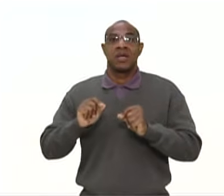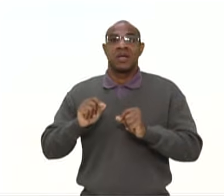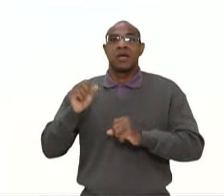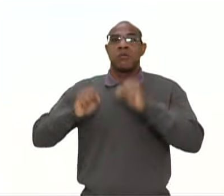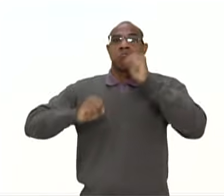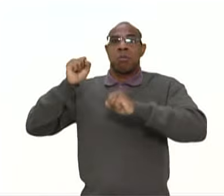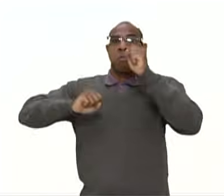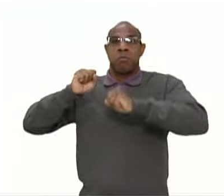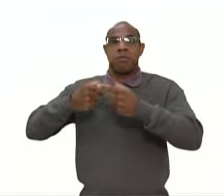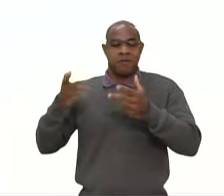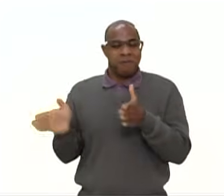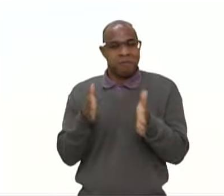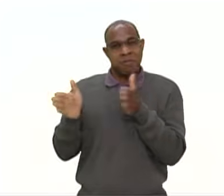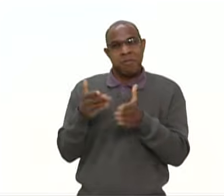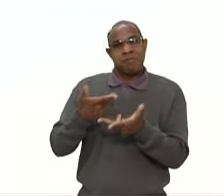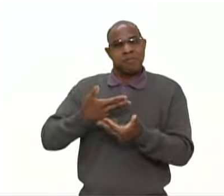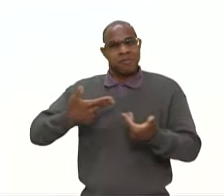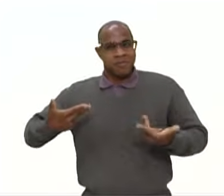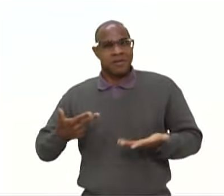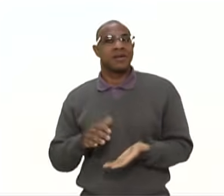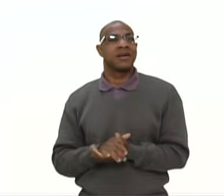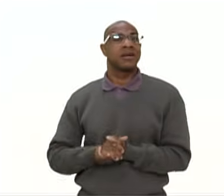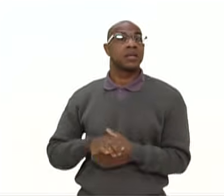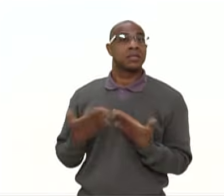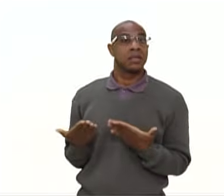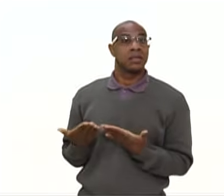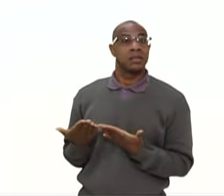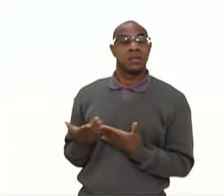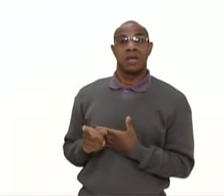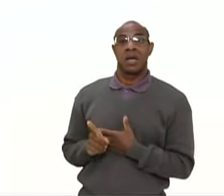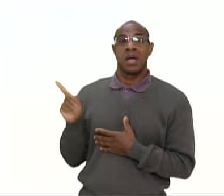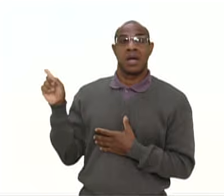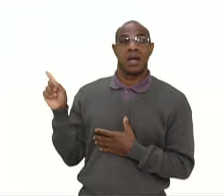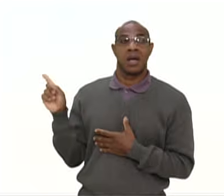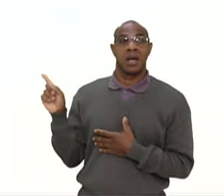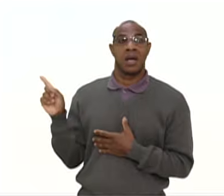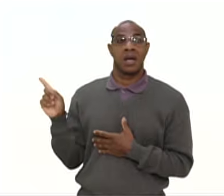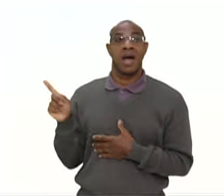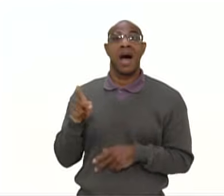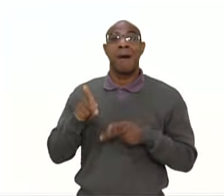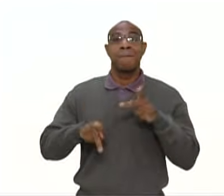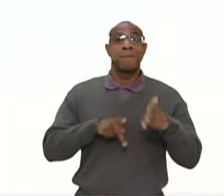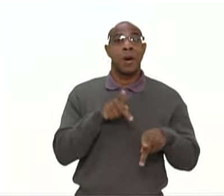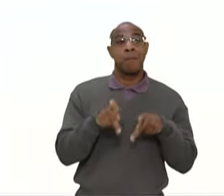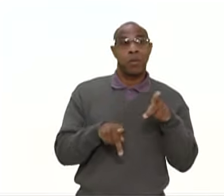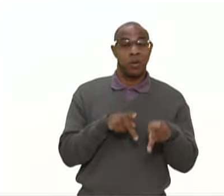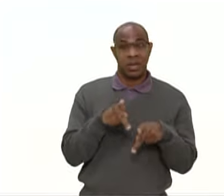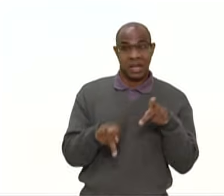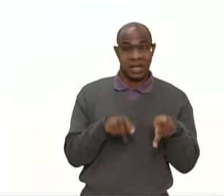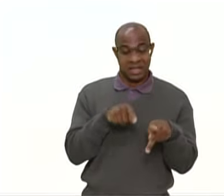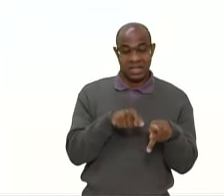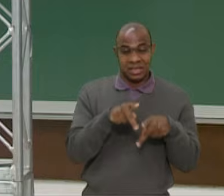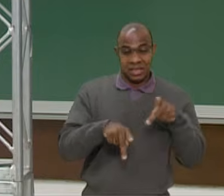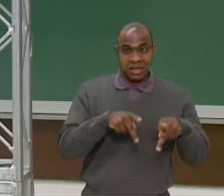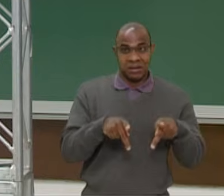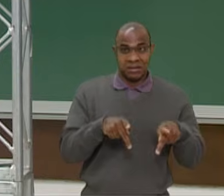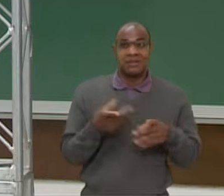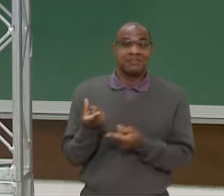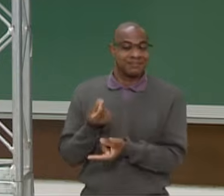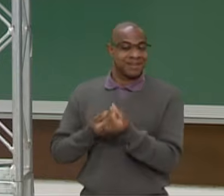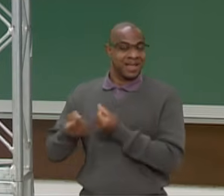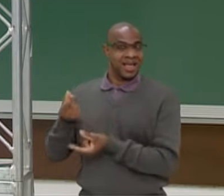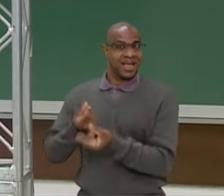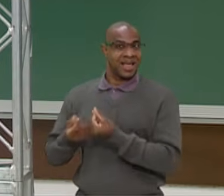série. Então, falamos bastante disso, né? Agora, a população, quando chega o capitalismo, né,